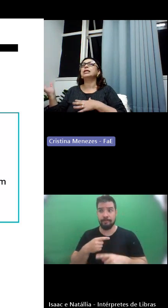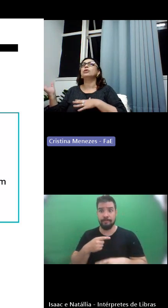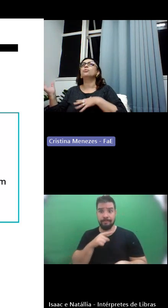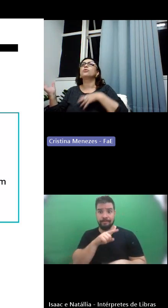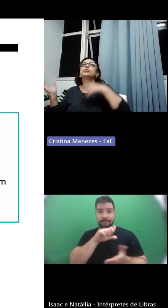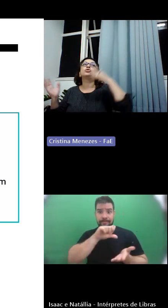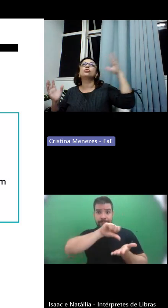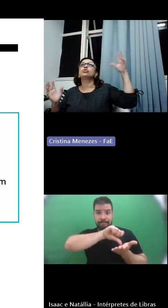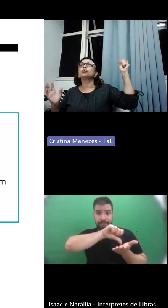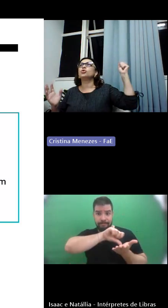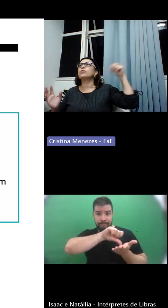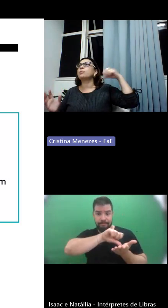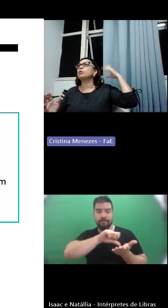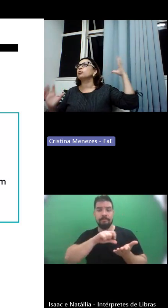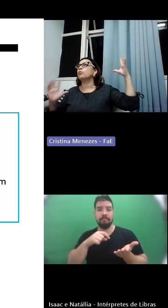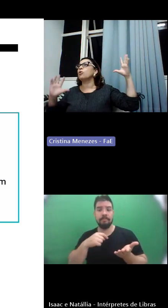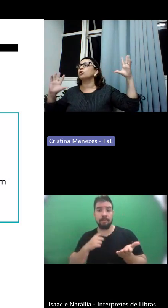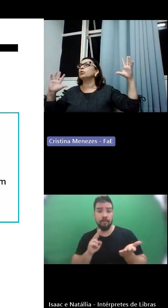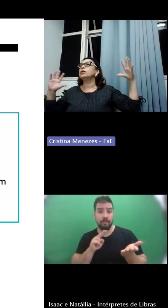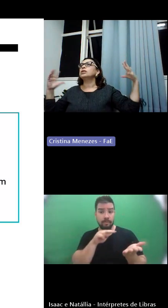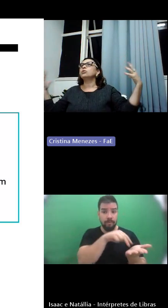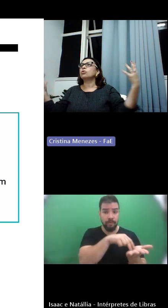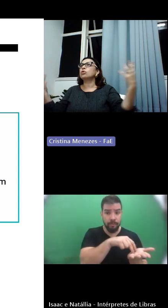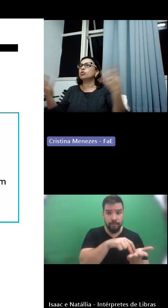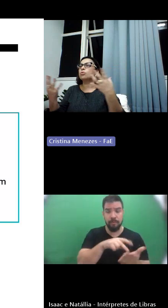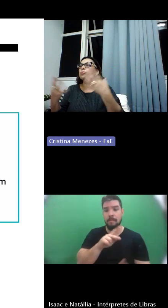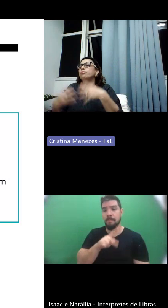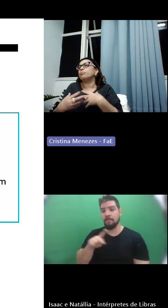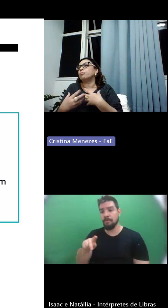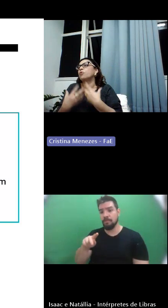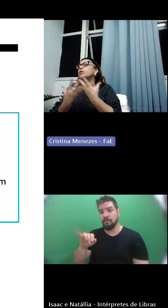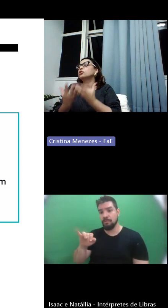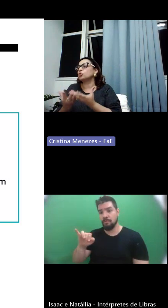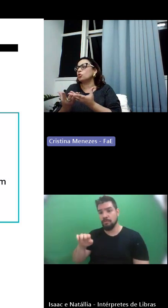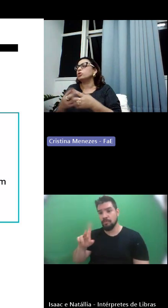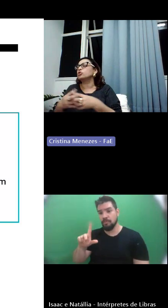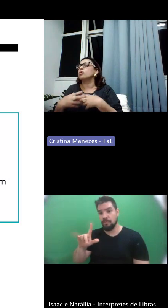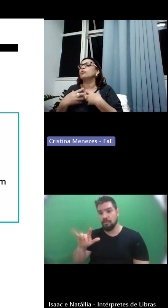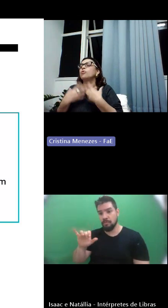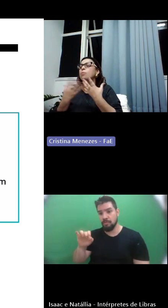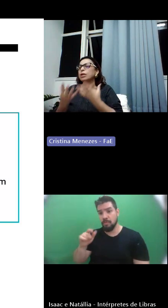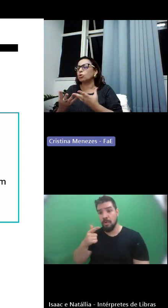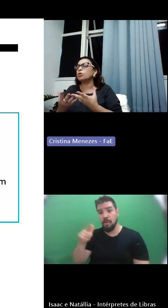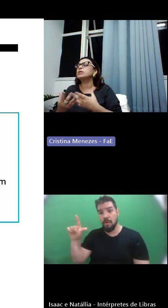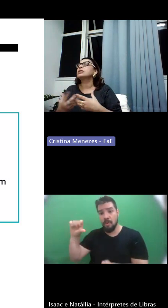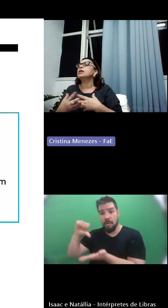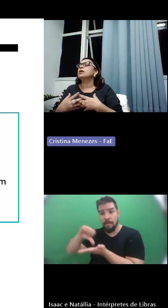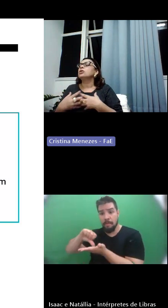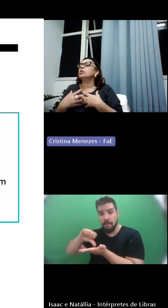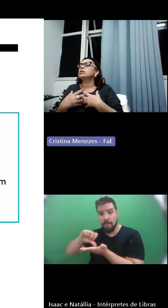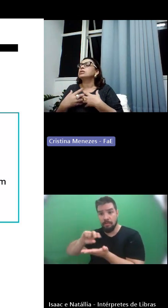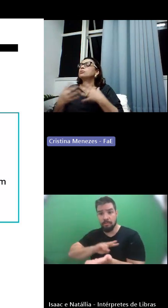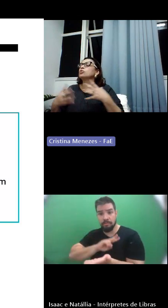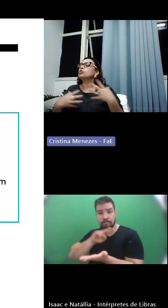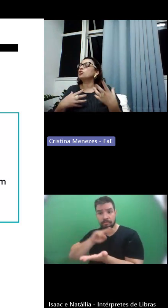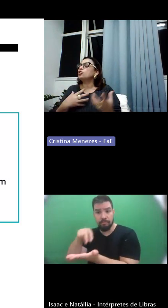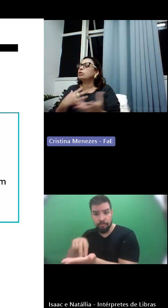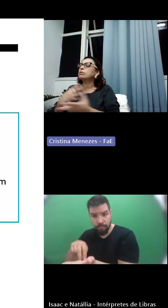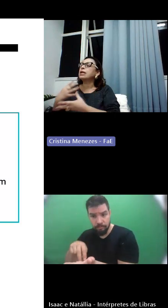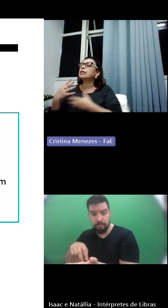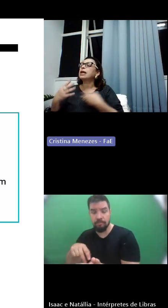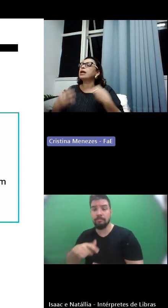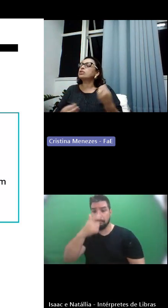né? E o professor Júlio vai para outro polo. Então, nós, como professores, como formadores, nós temos